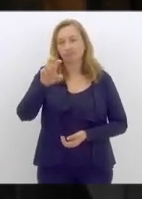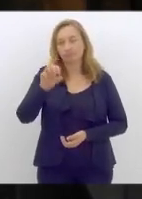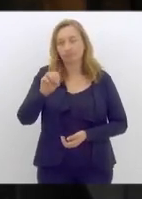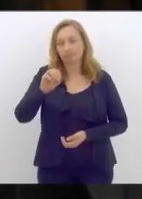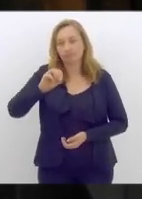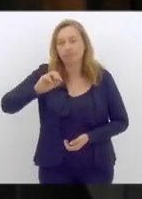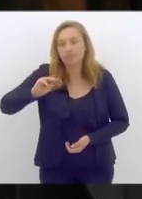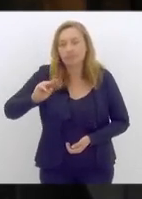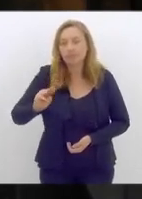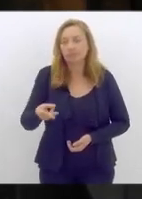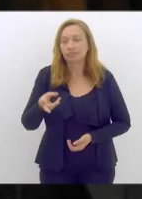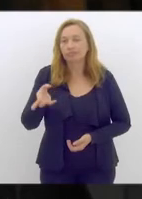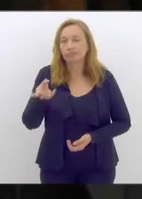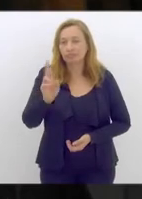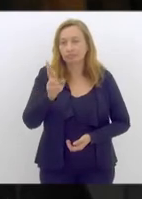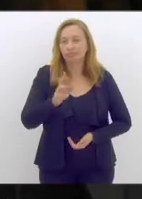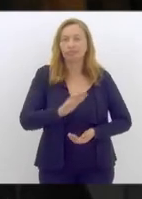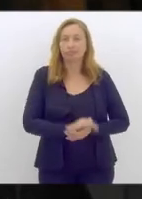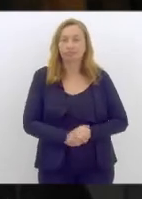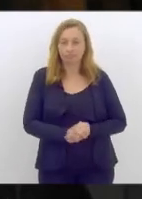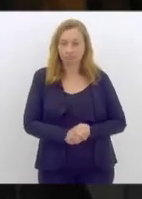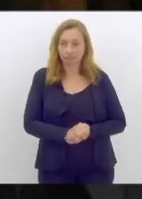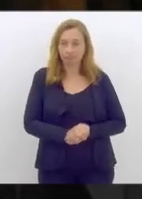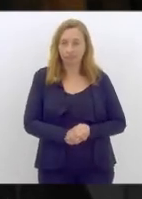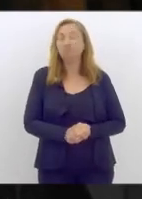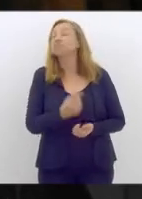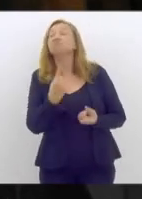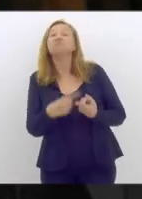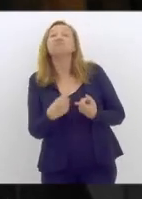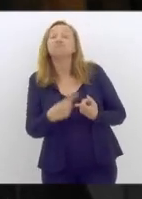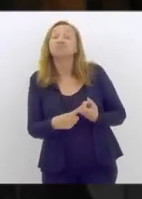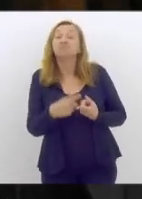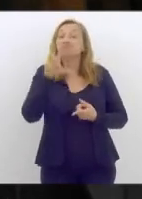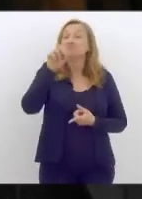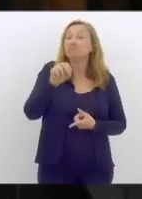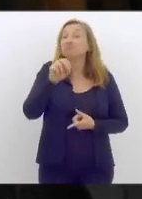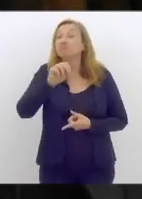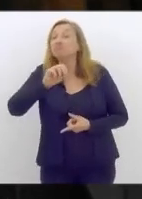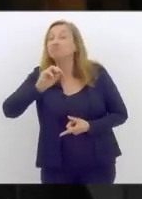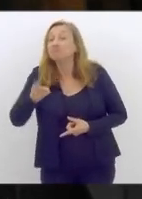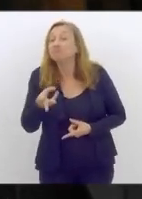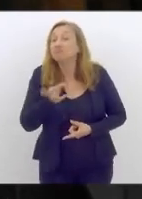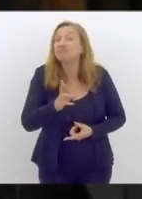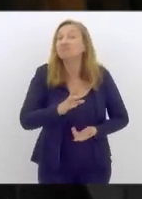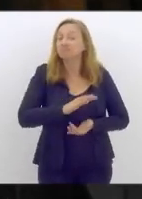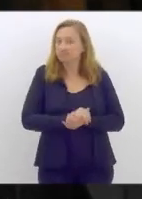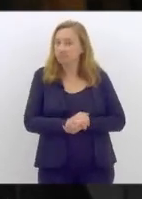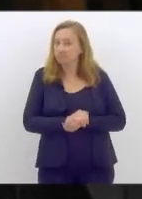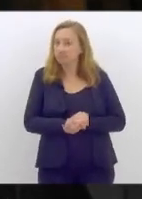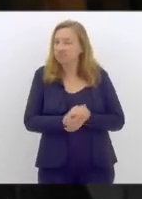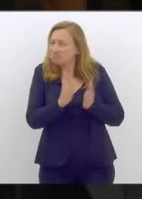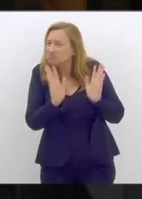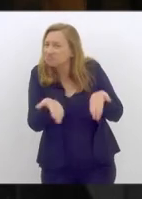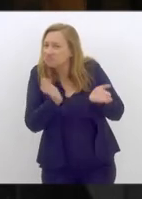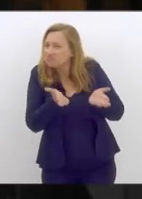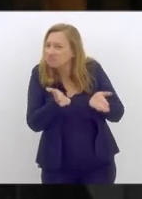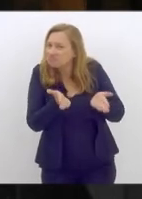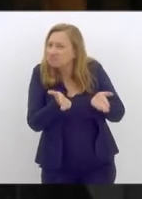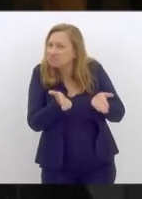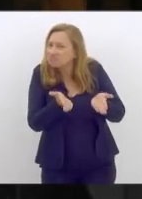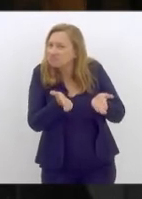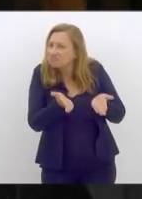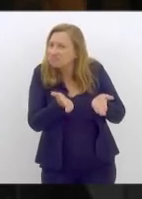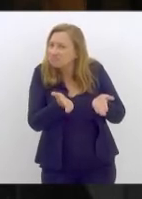bilhões de reais E por que que era 50 bilhões de reais e agora virou